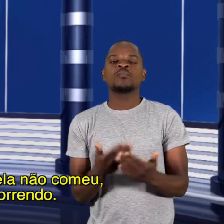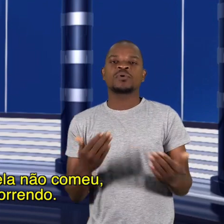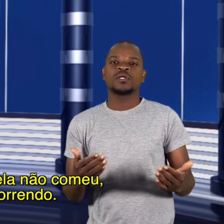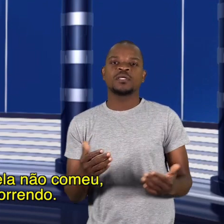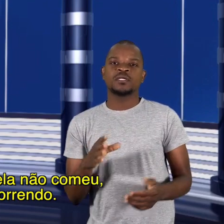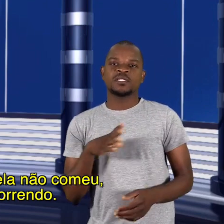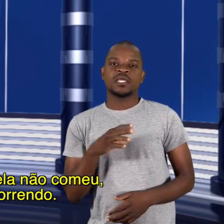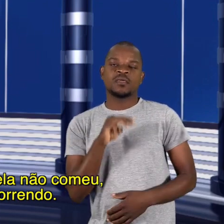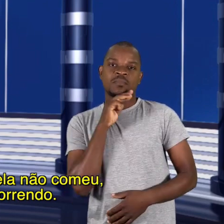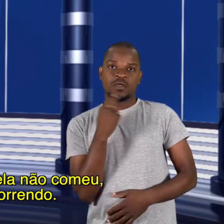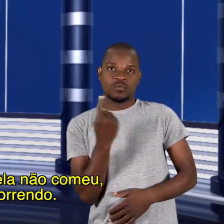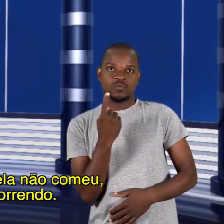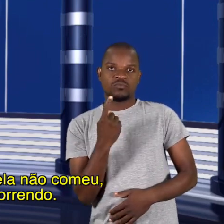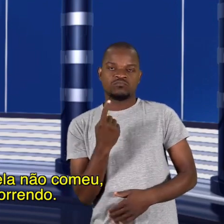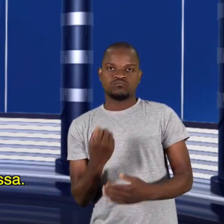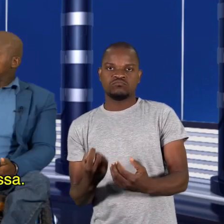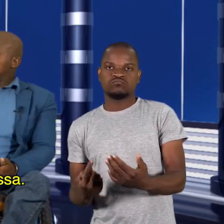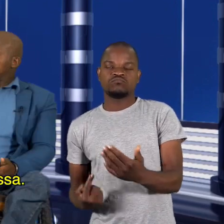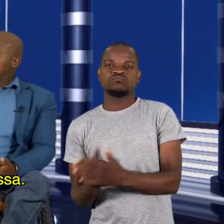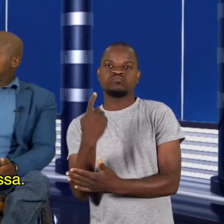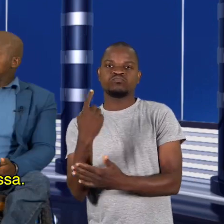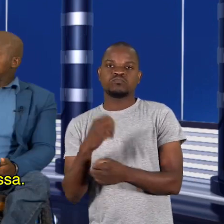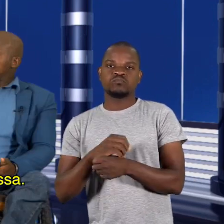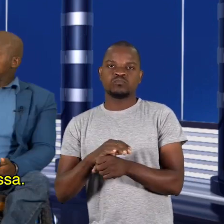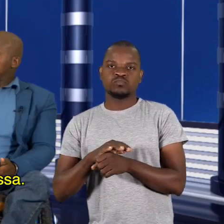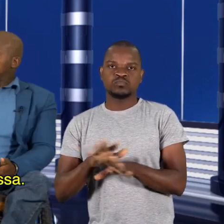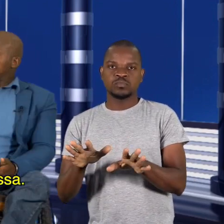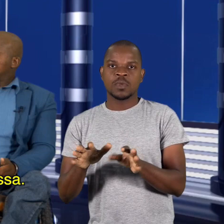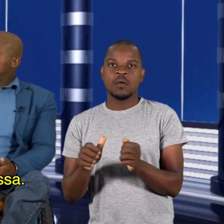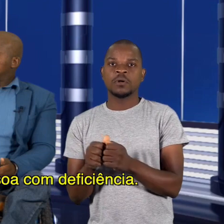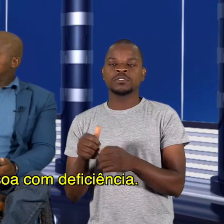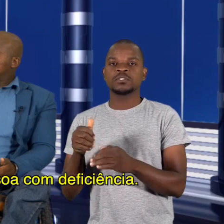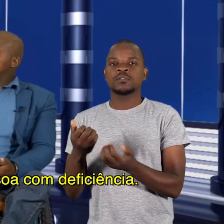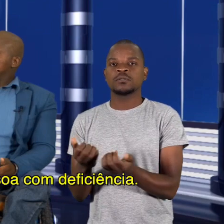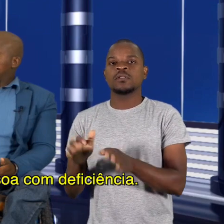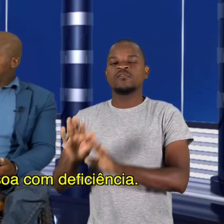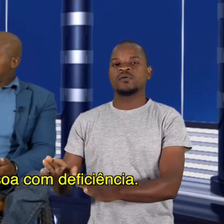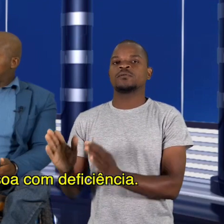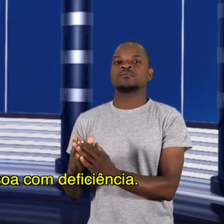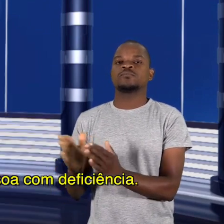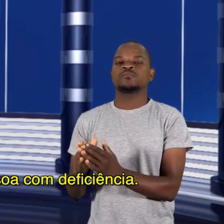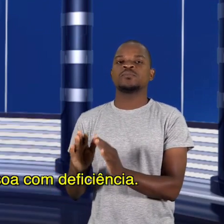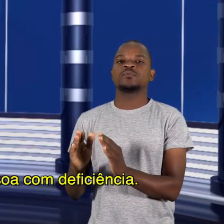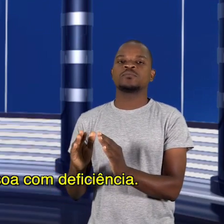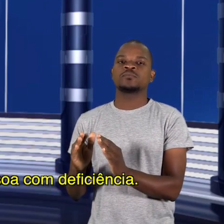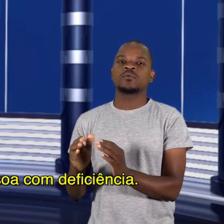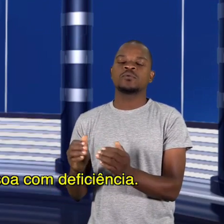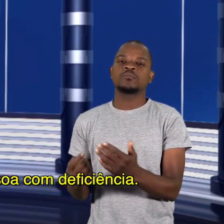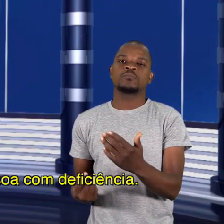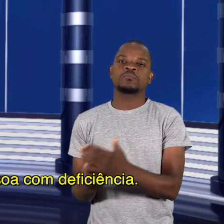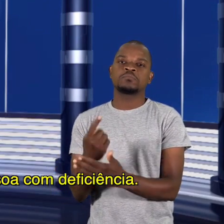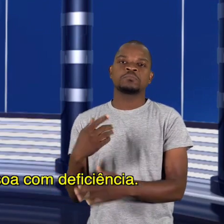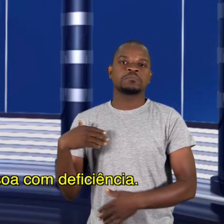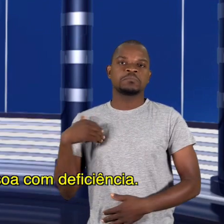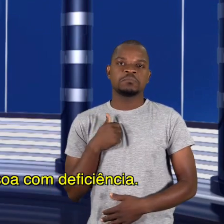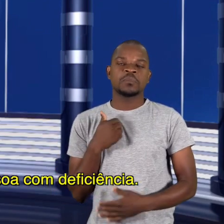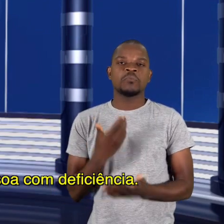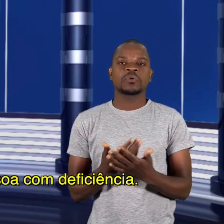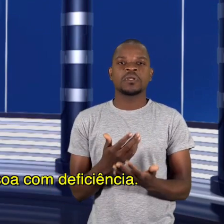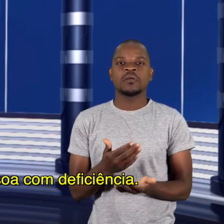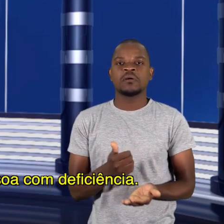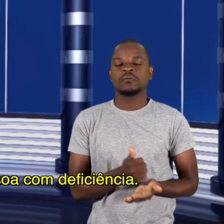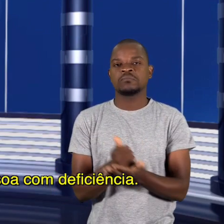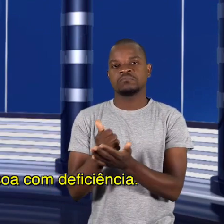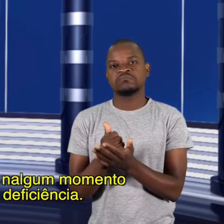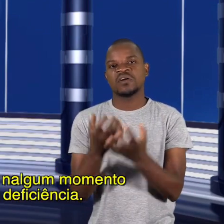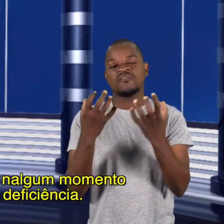hidratou e acabou perdendo a vida. Esta é uma preocupação nossa. A outra preocupação é também ao nível de tratamento relativamente a